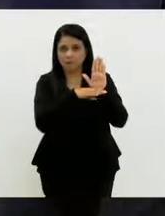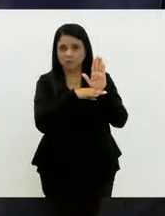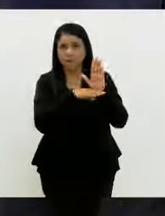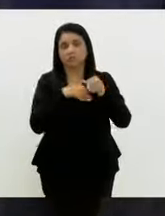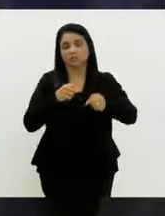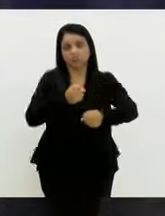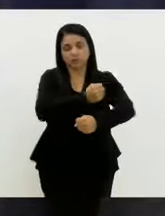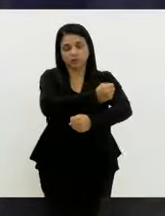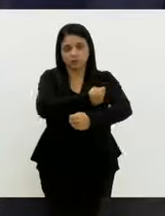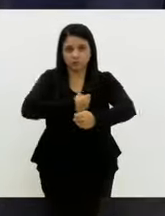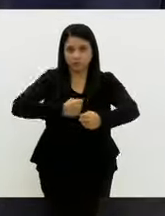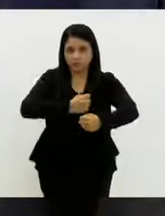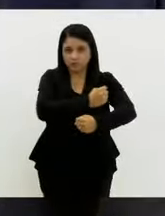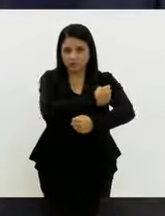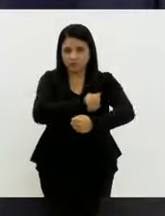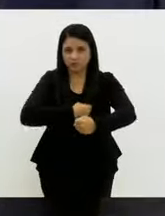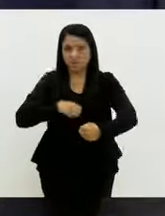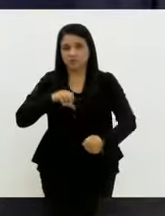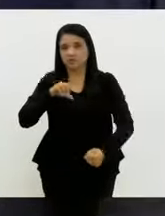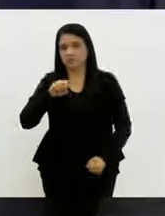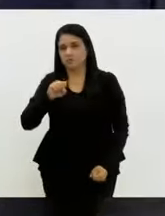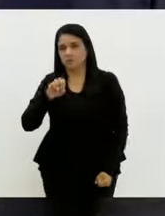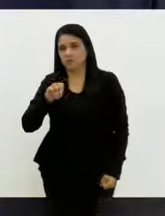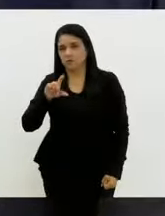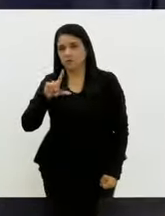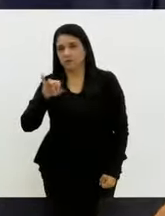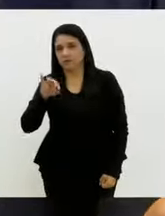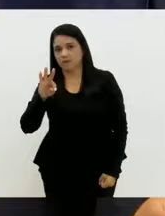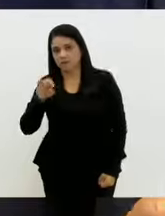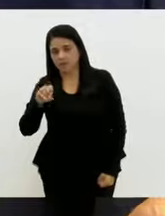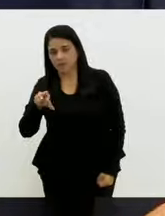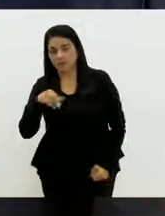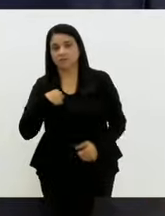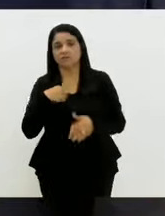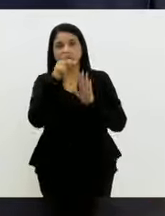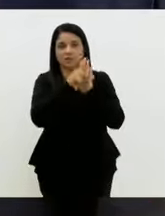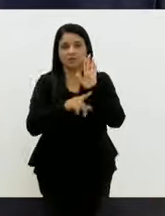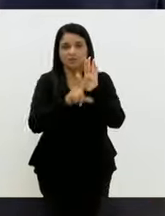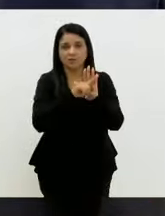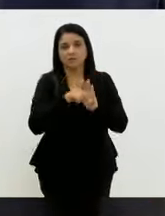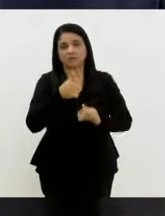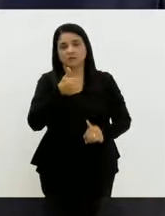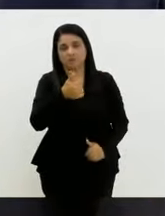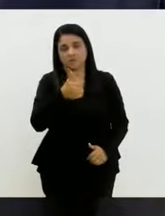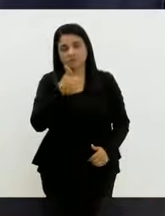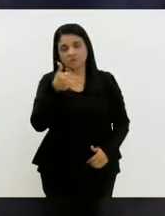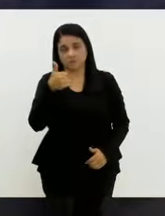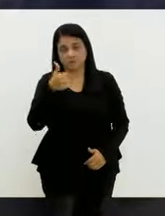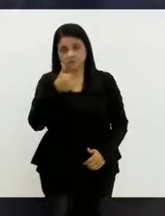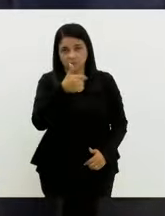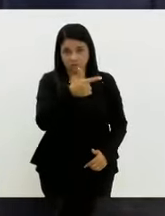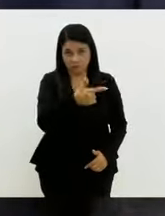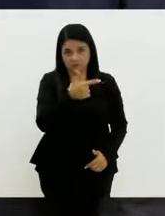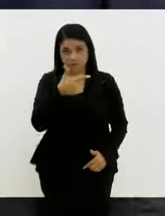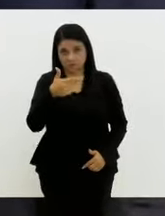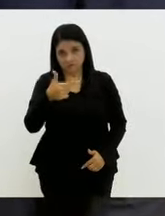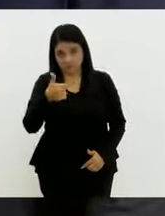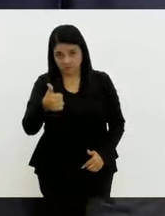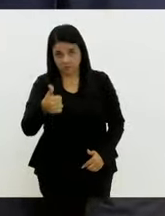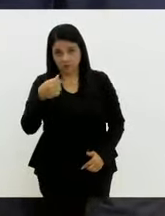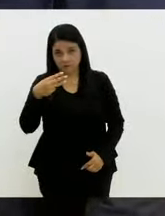projeto de lei 213 de 2023 regulamenta as cozinhas solidárias e traz algo que é tão